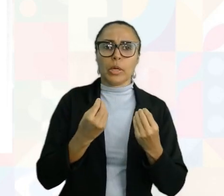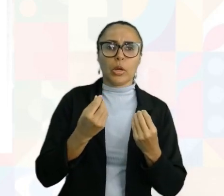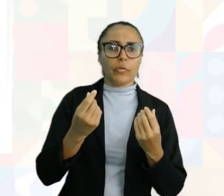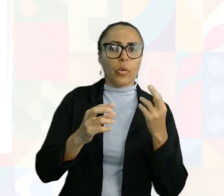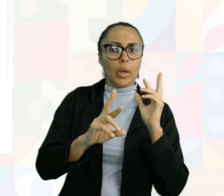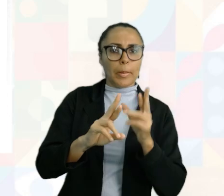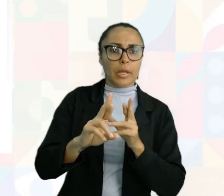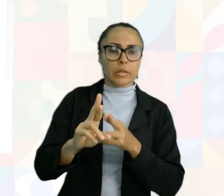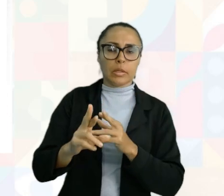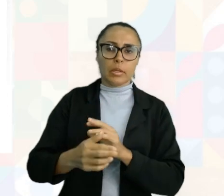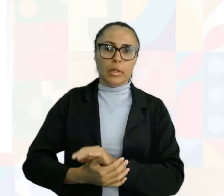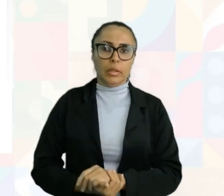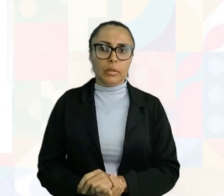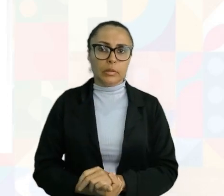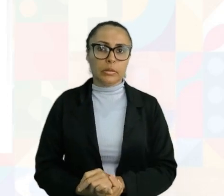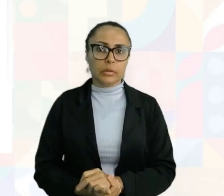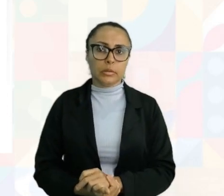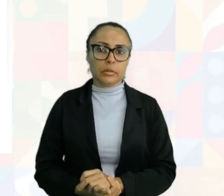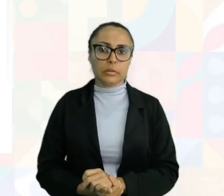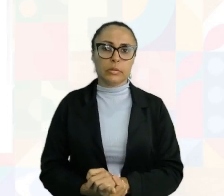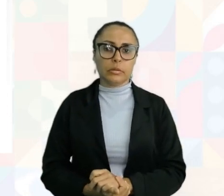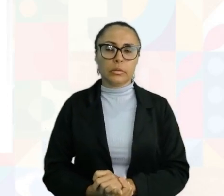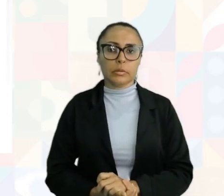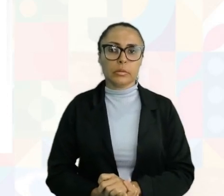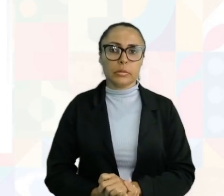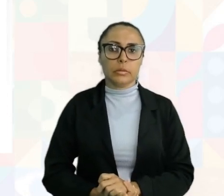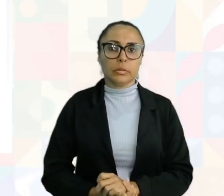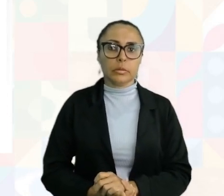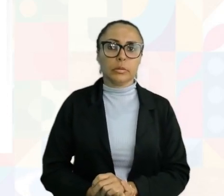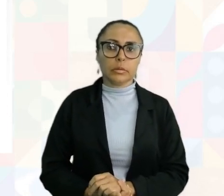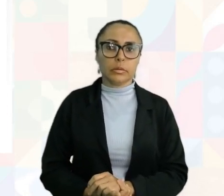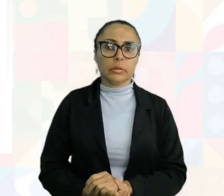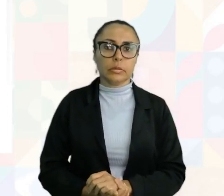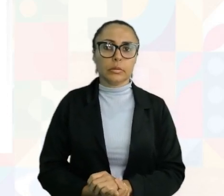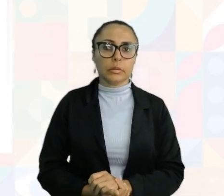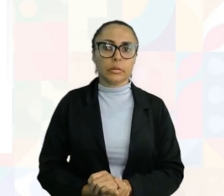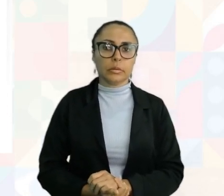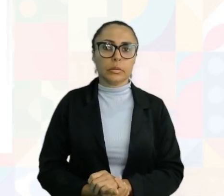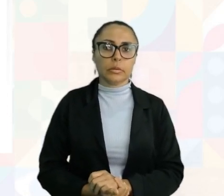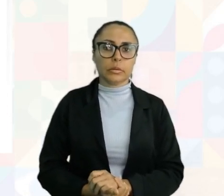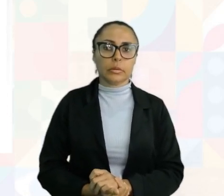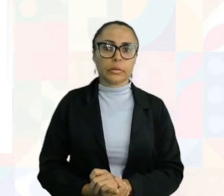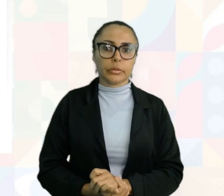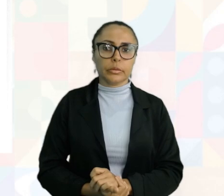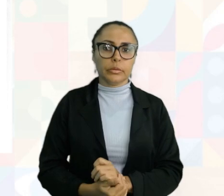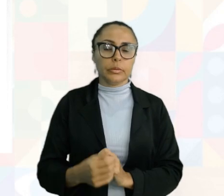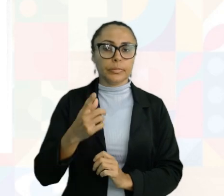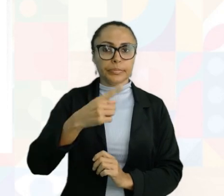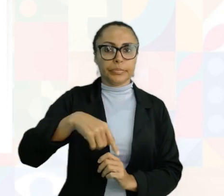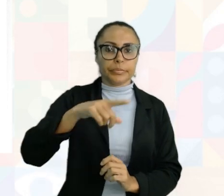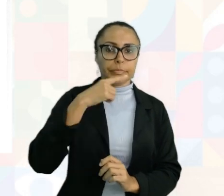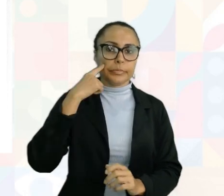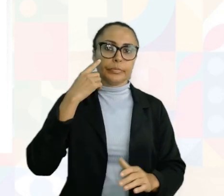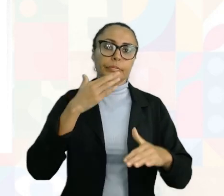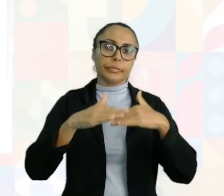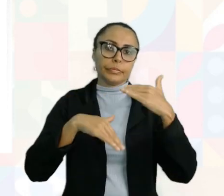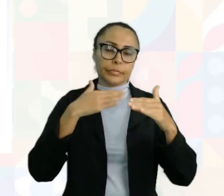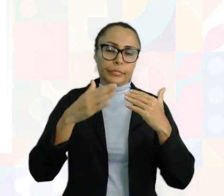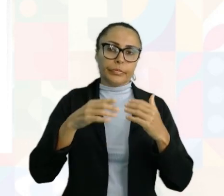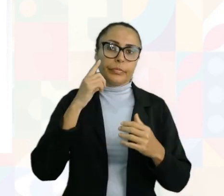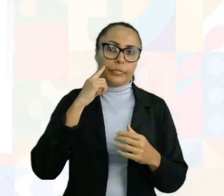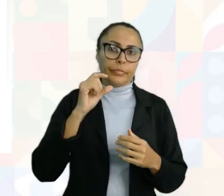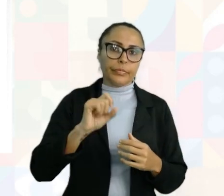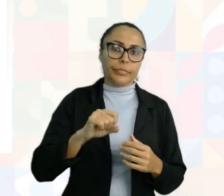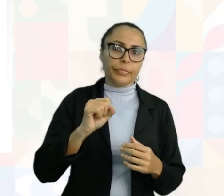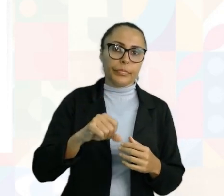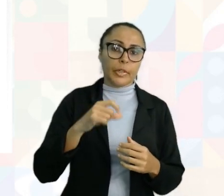representar esse sólido numa folha de papel, numa tela de computador, numa plotagem? Né? Então ele foi que desenvolveu todo esse processo. E é um processo